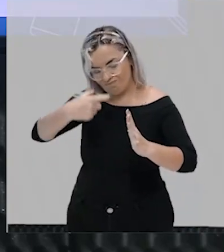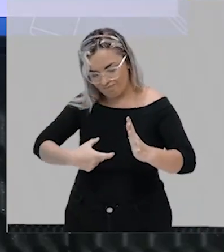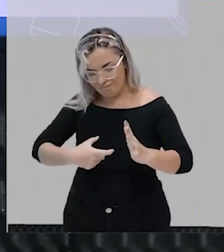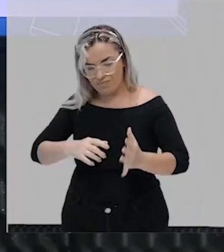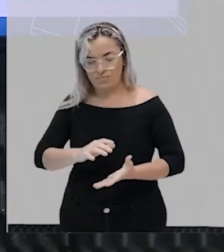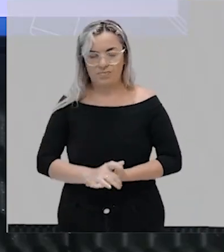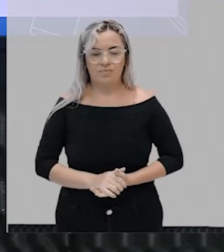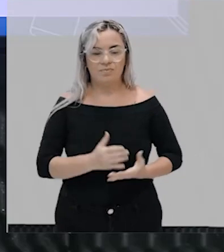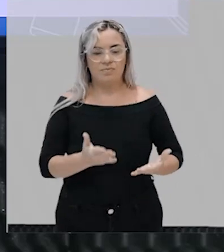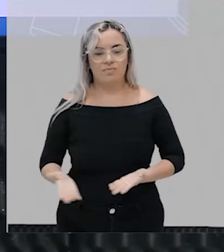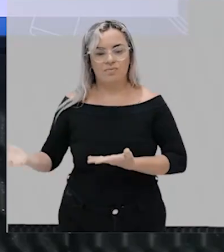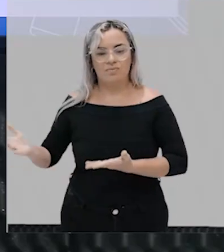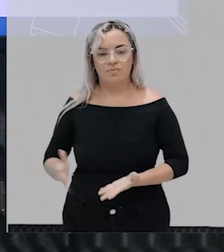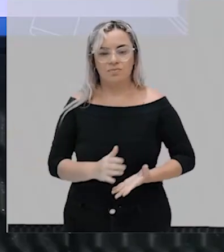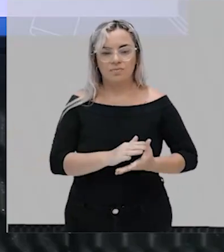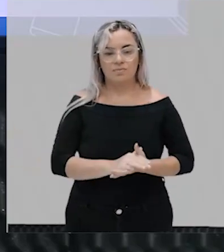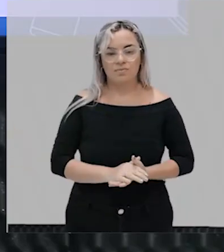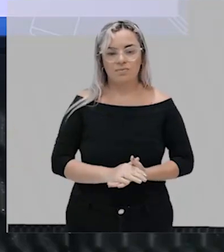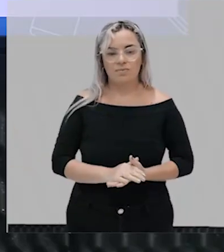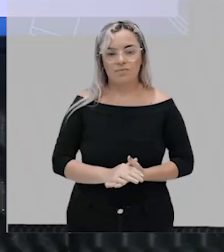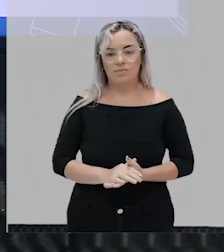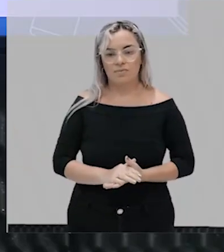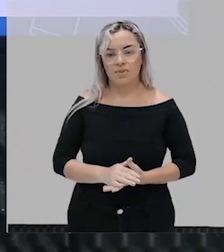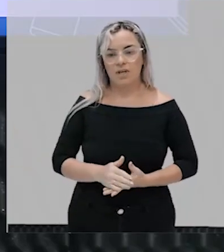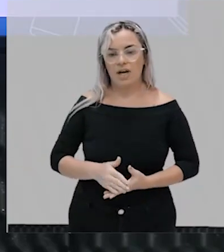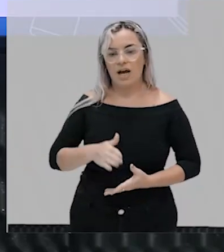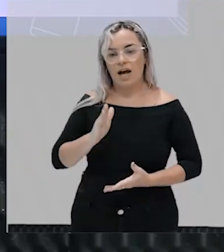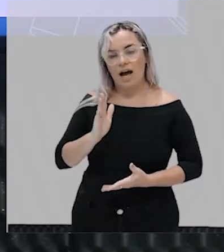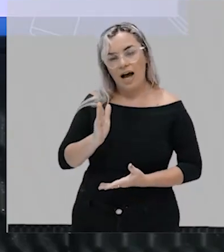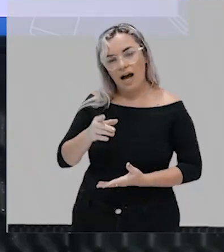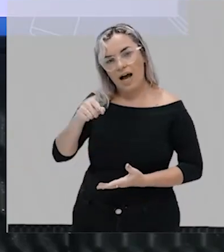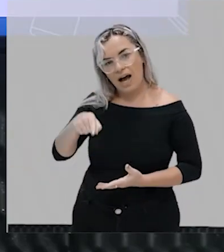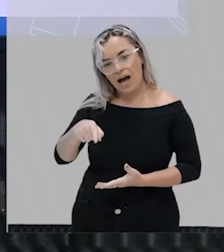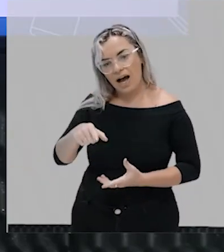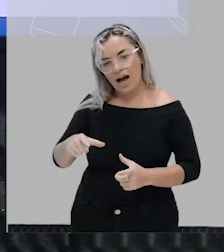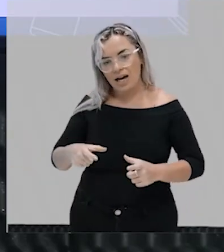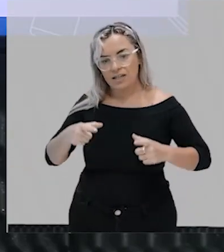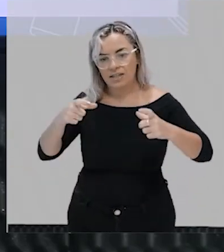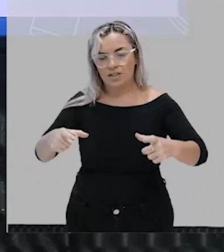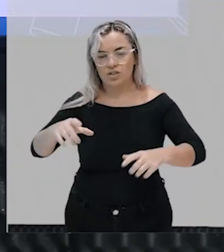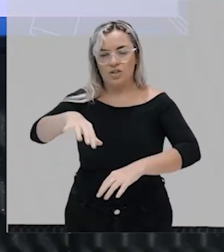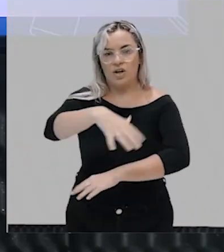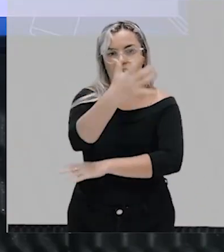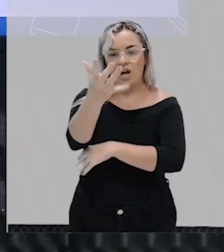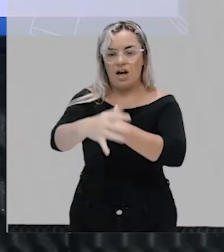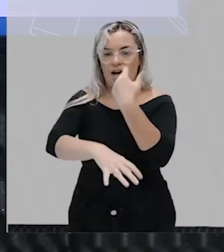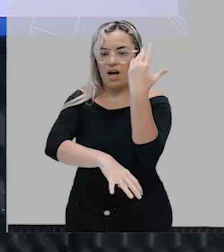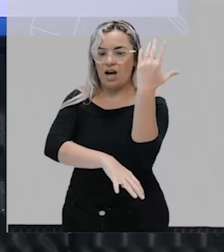há neste local. Há o quê? Árvores. Já faz anos